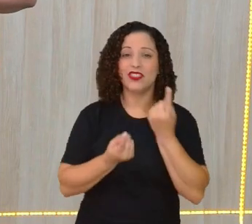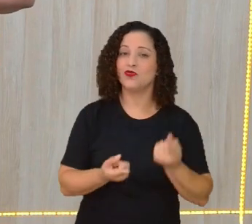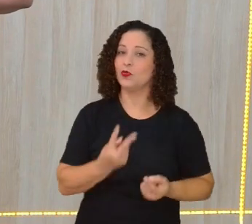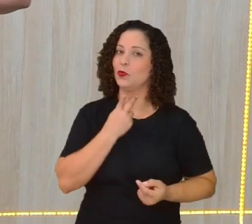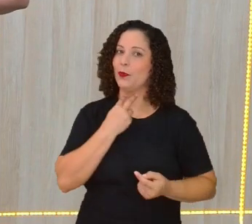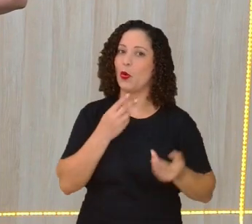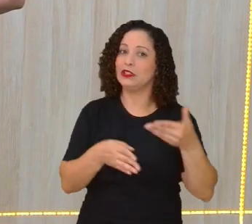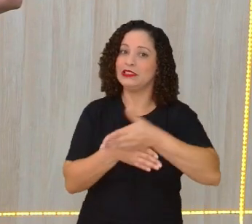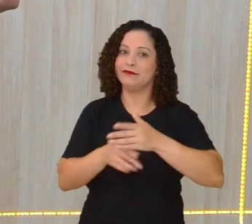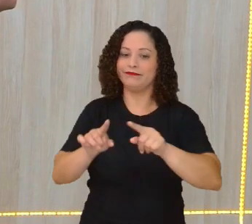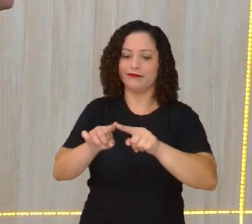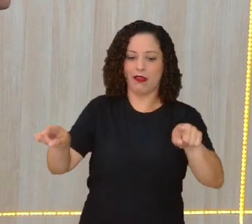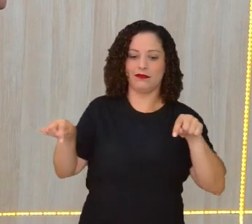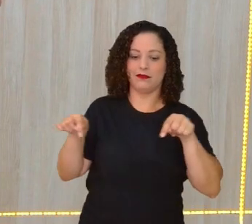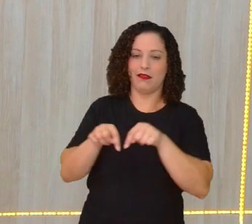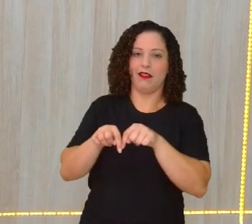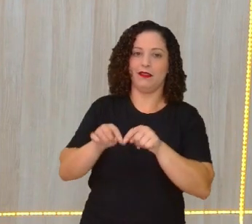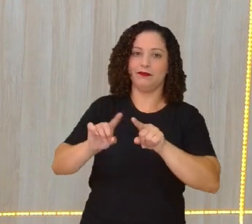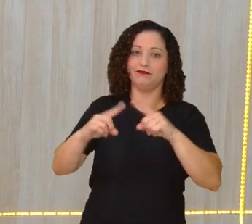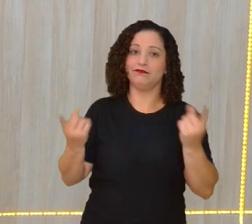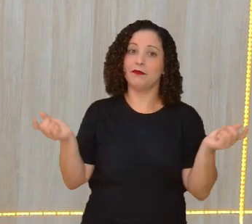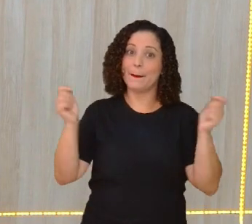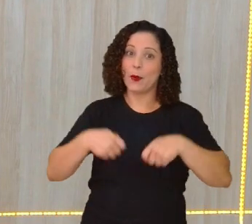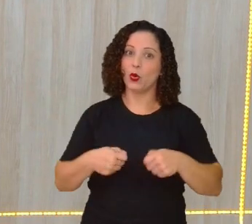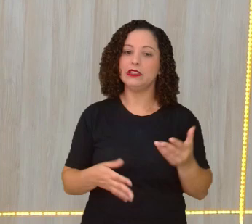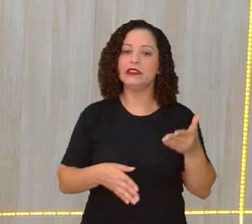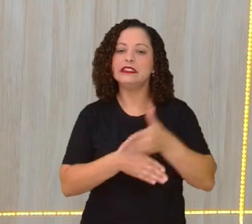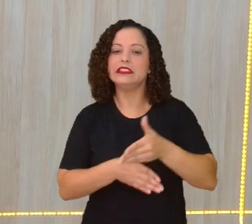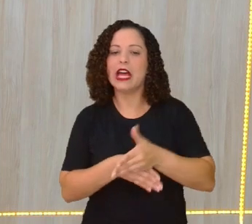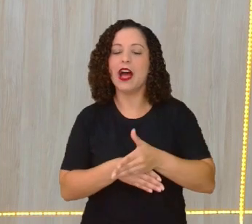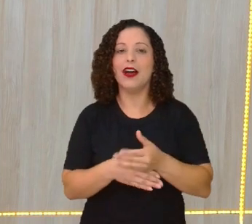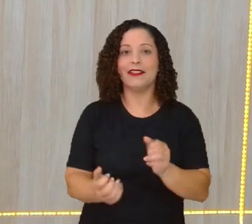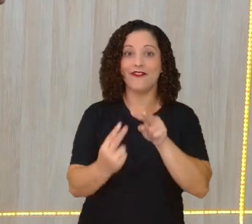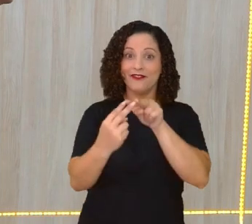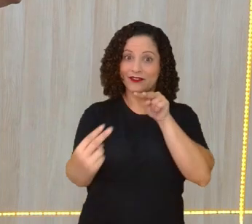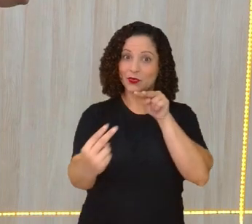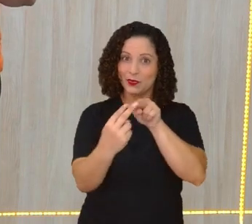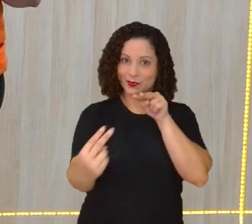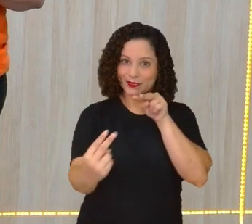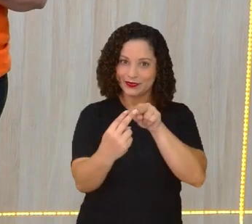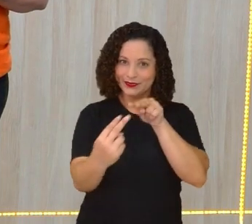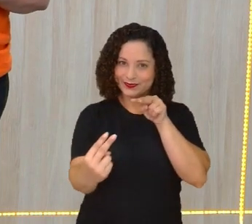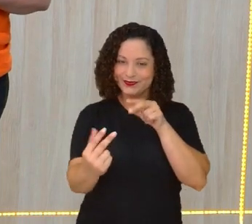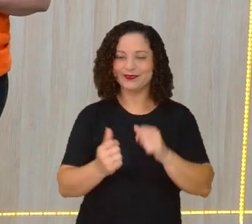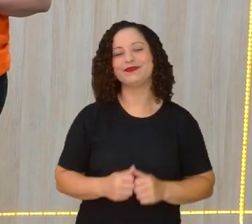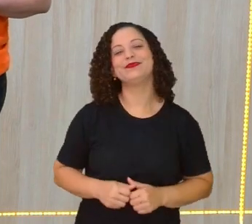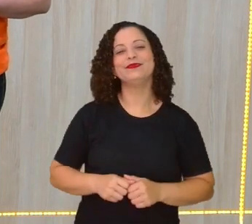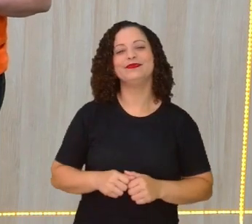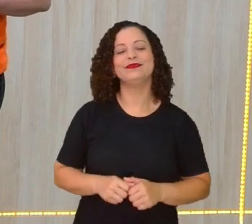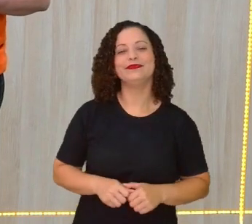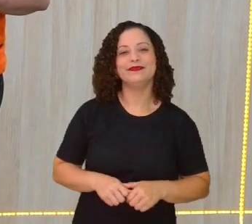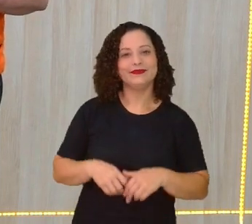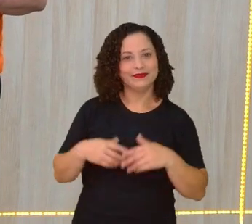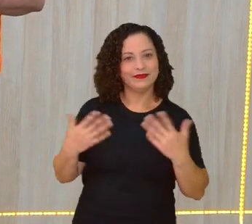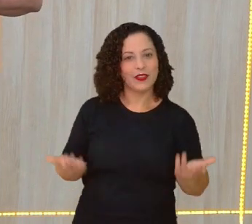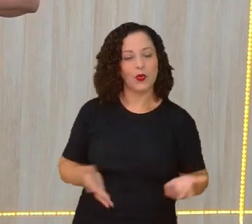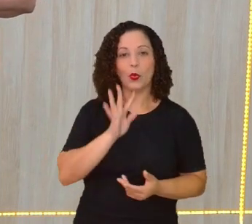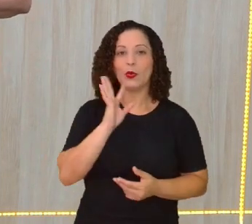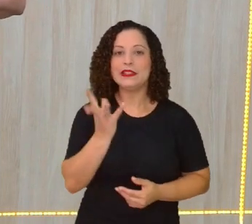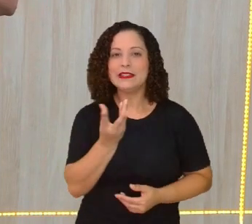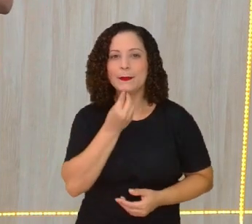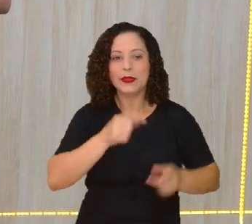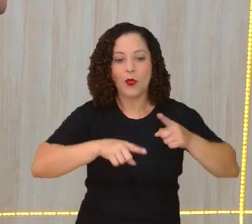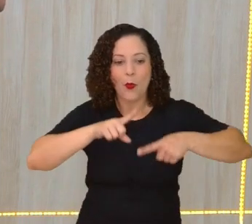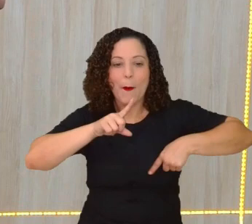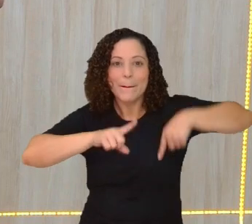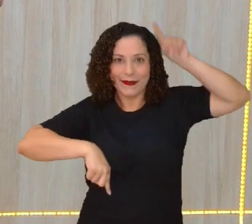pode acessar esses conteúdos, como a professora Camille falou. Então, não deixa de crescer em conhecimento, tá?